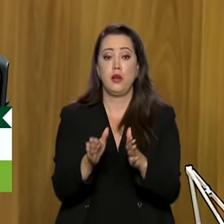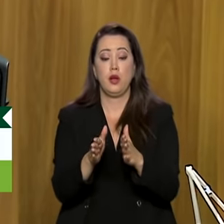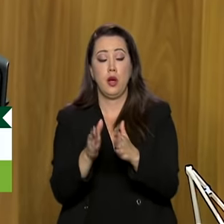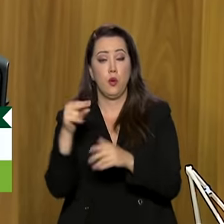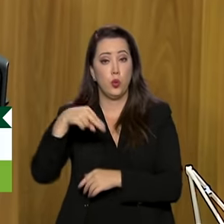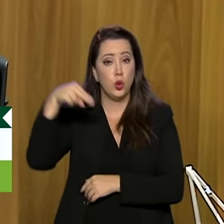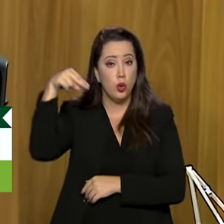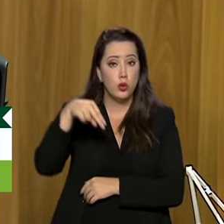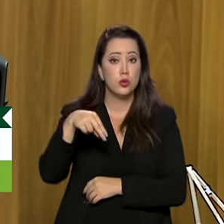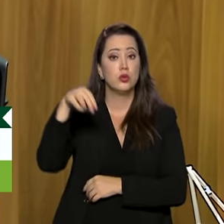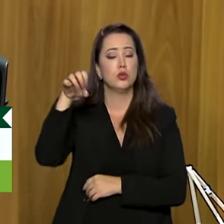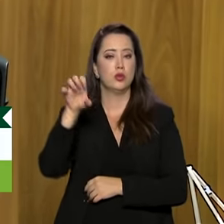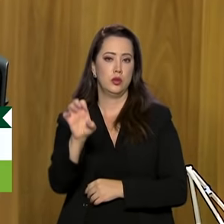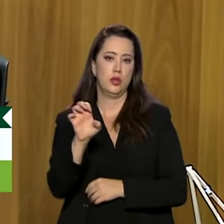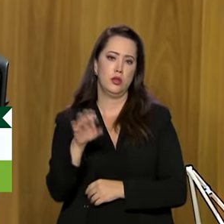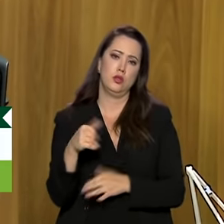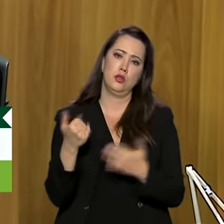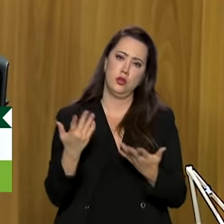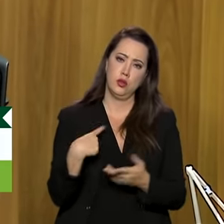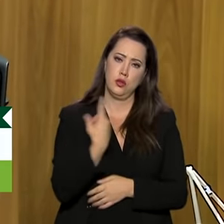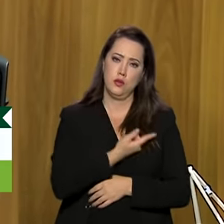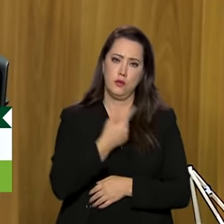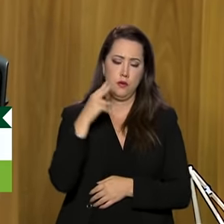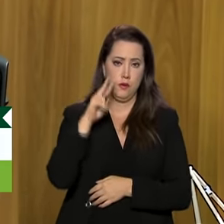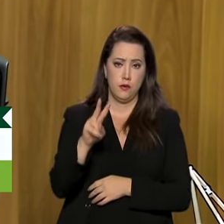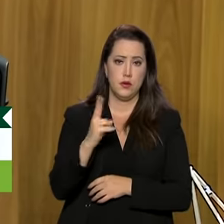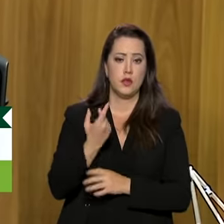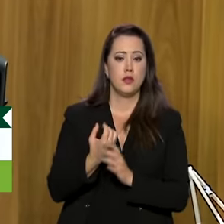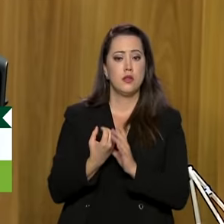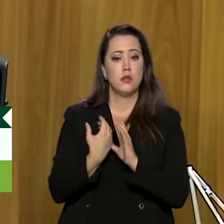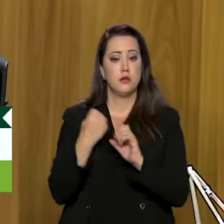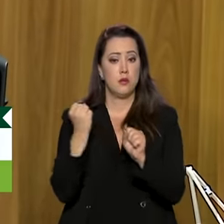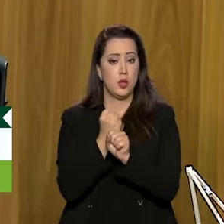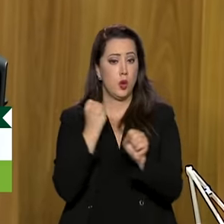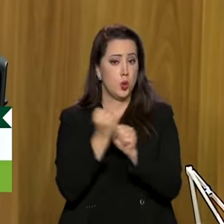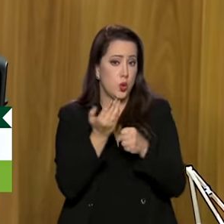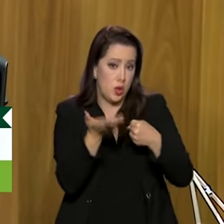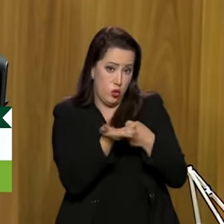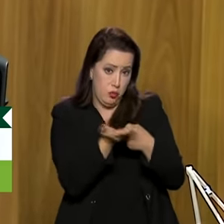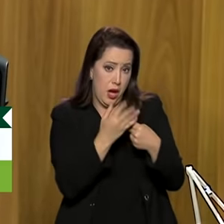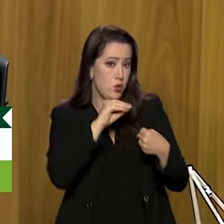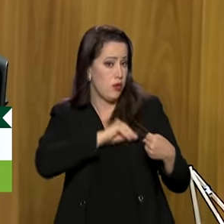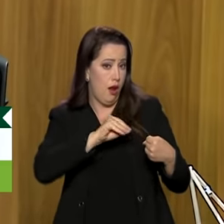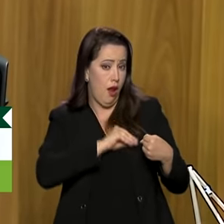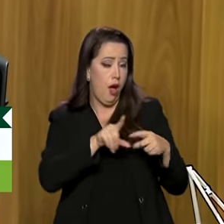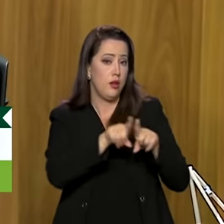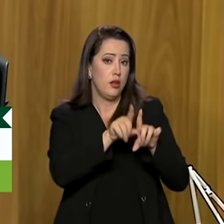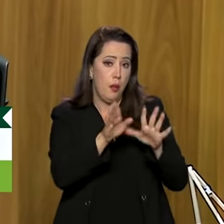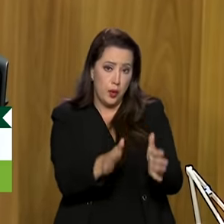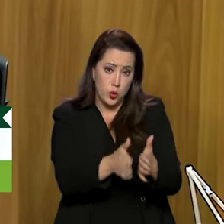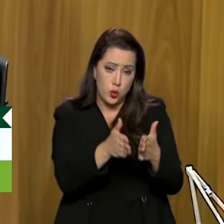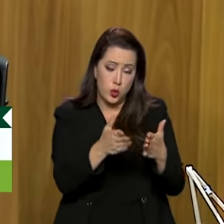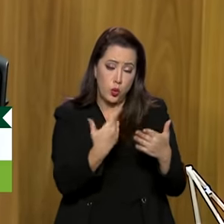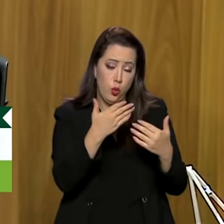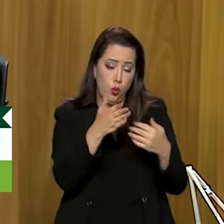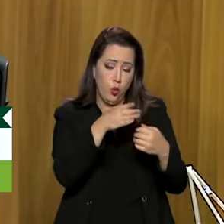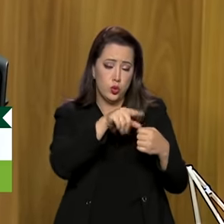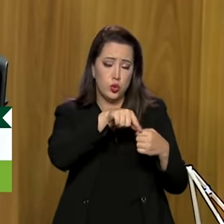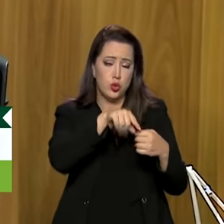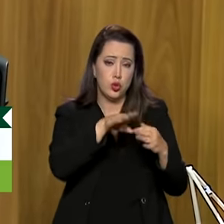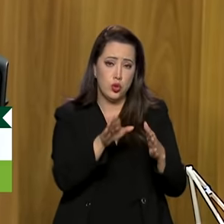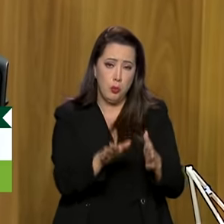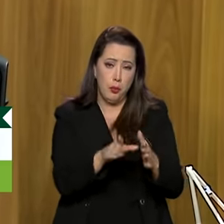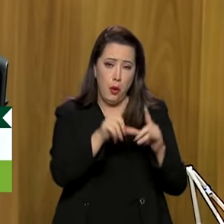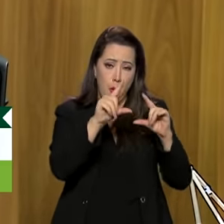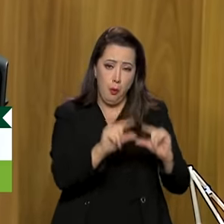região norte nordeste tanto as construções de média renda ponto de baixa renda conhecido como casa